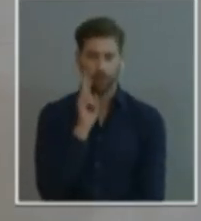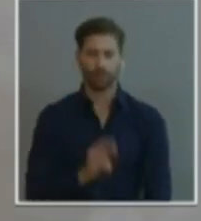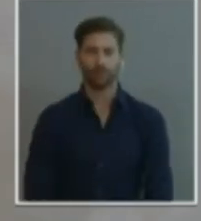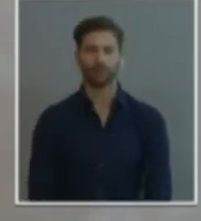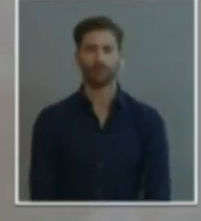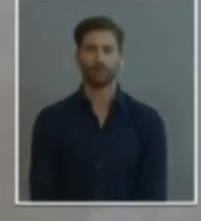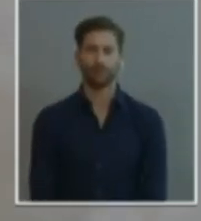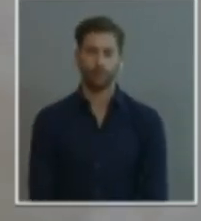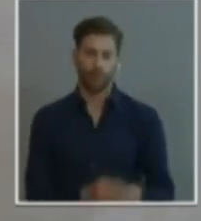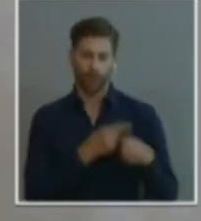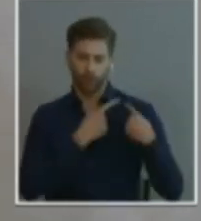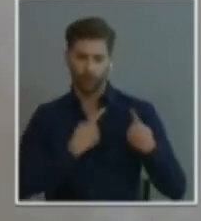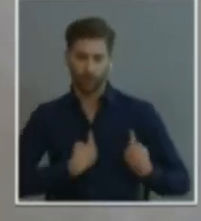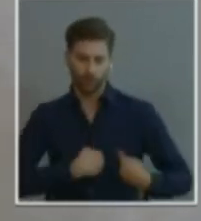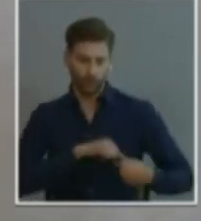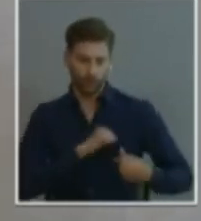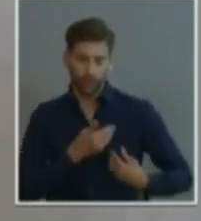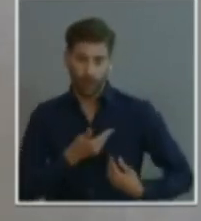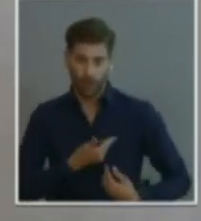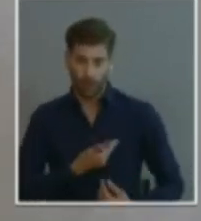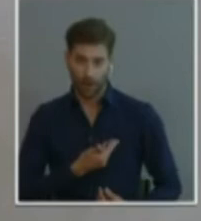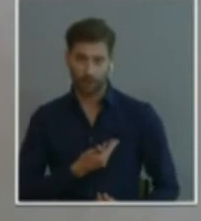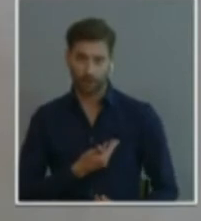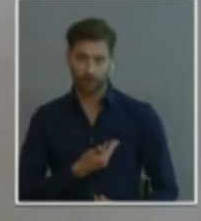temos no nosso coração